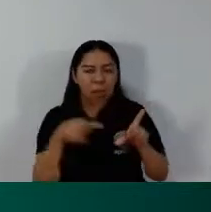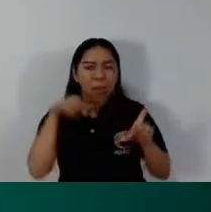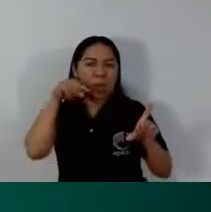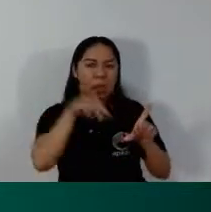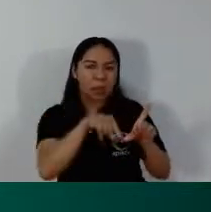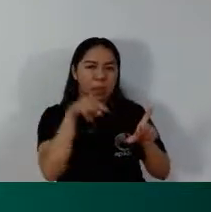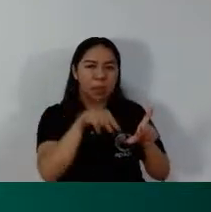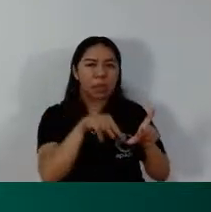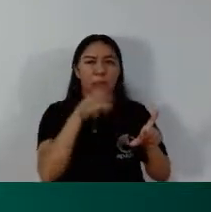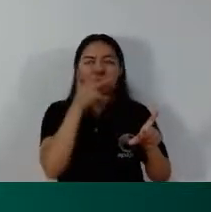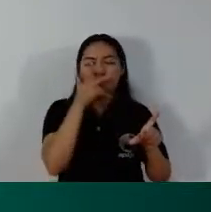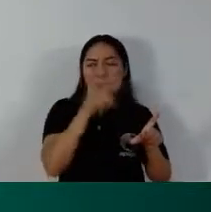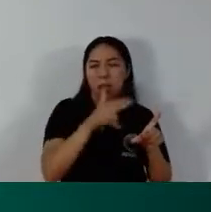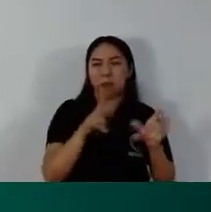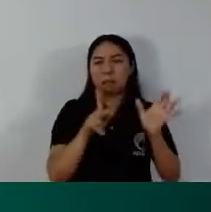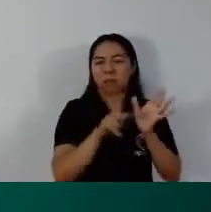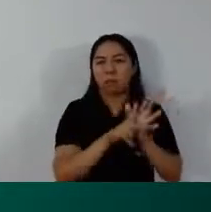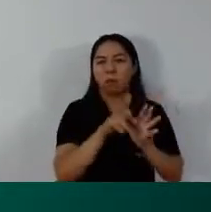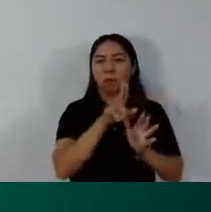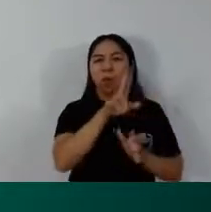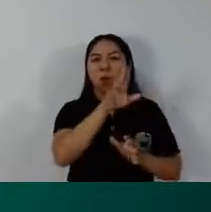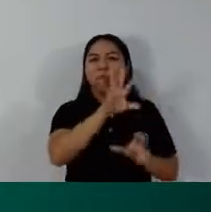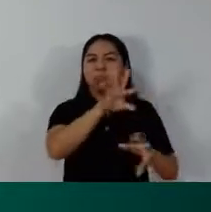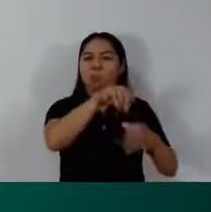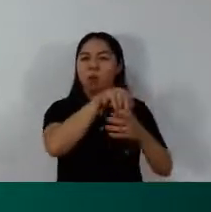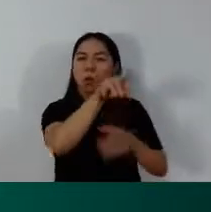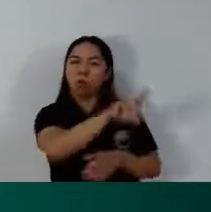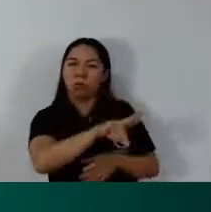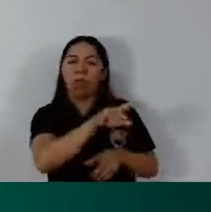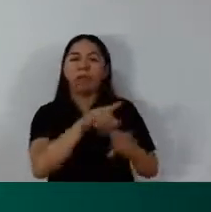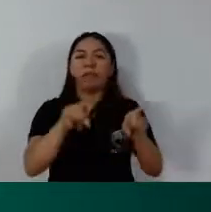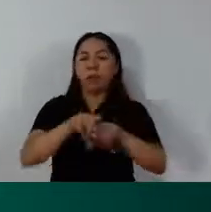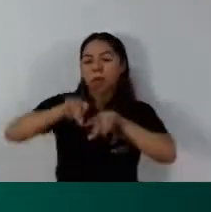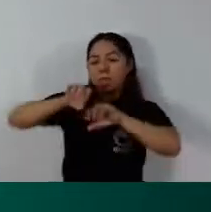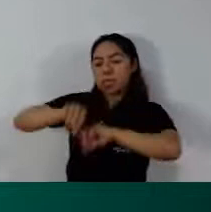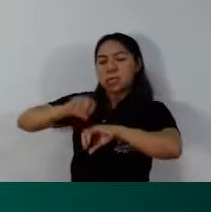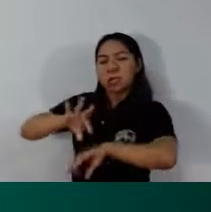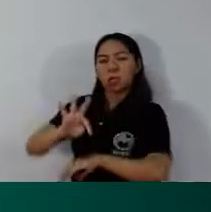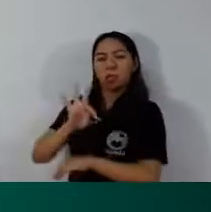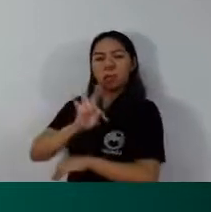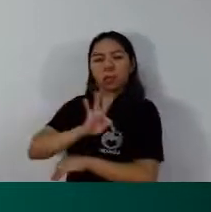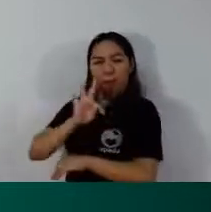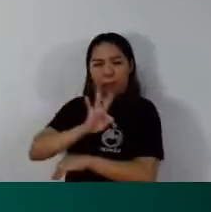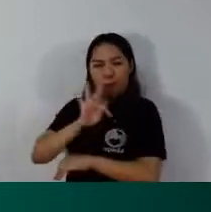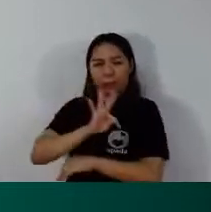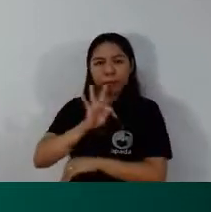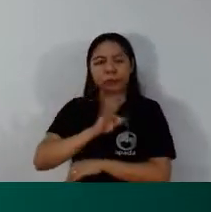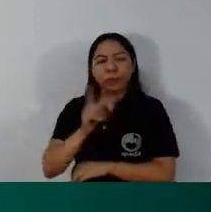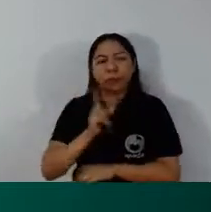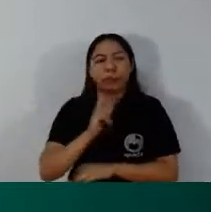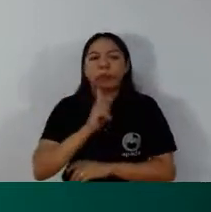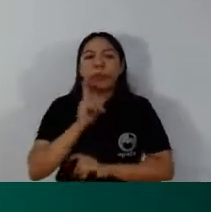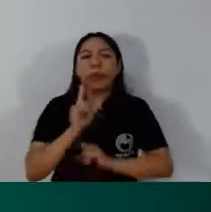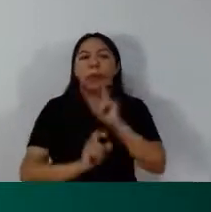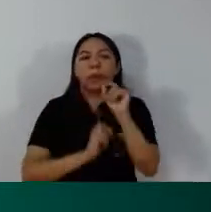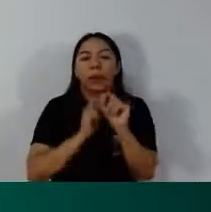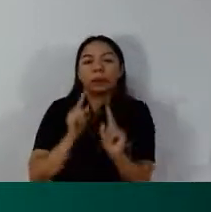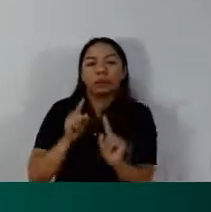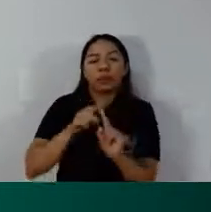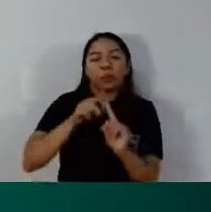daquele daquele ideal de universidade e o ensino técnico que era tipo